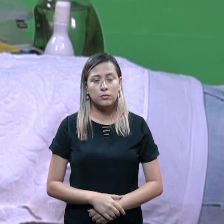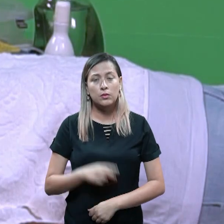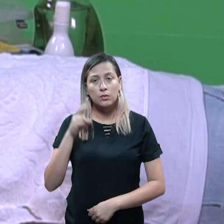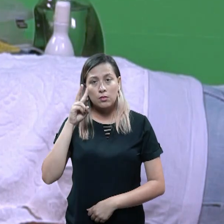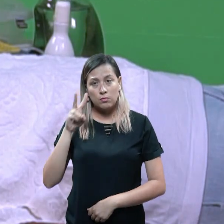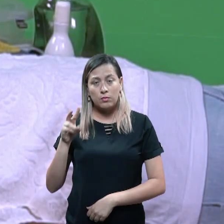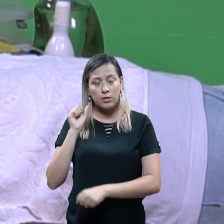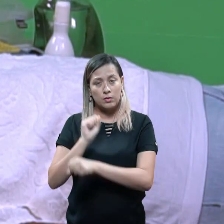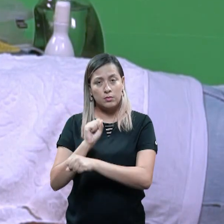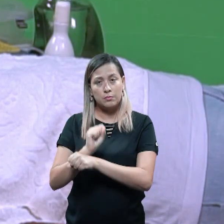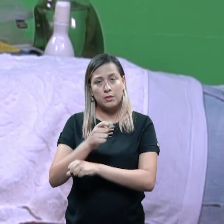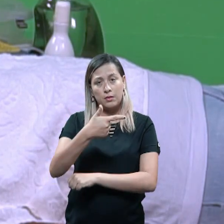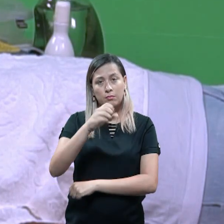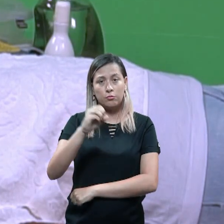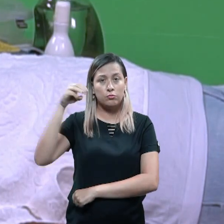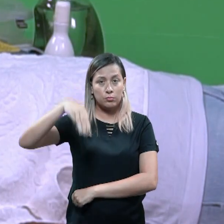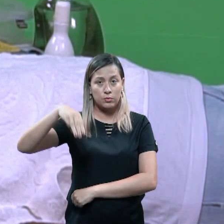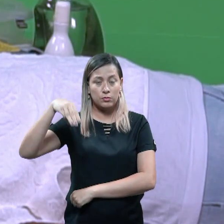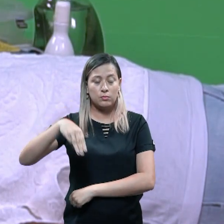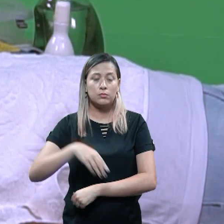20 minutos e